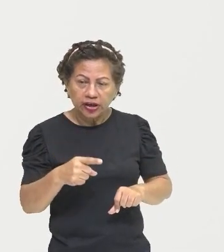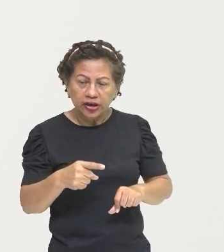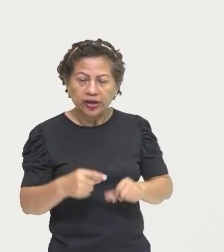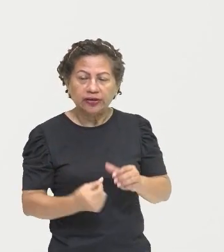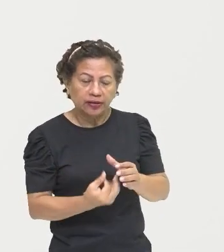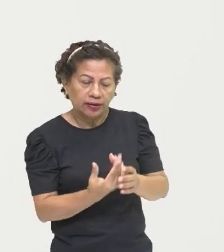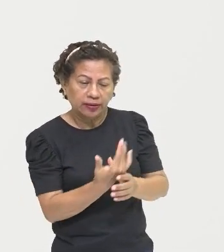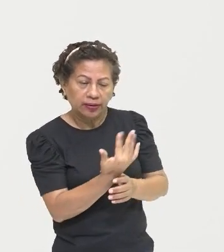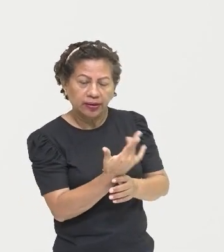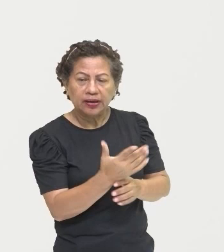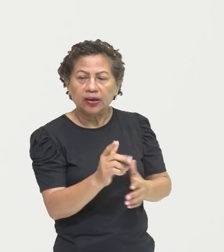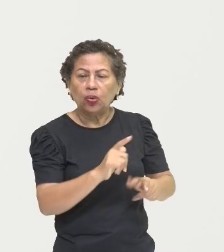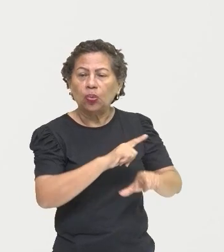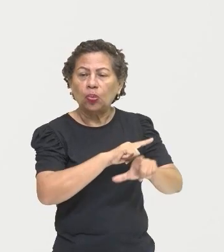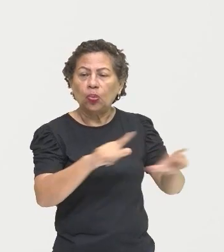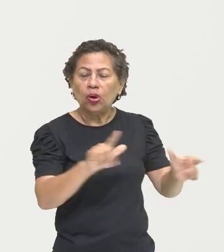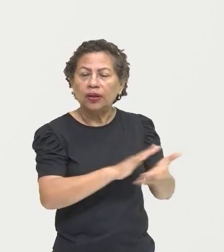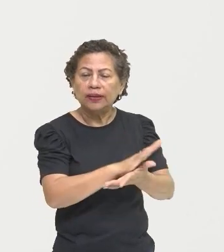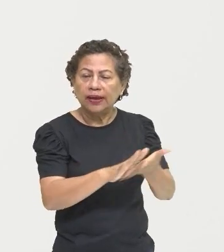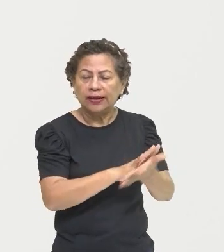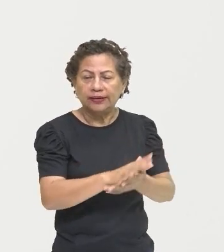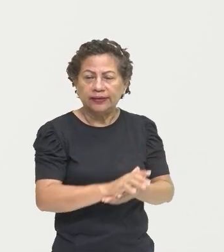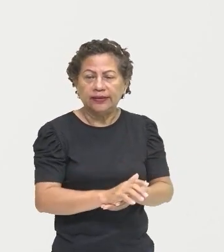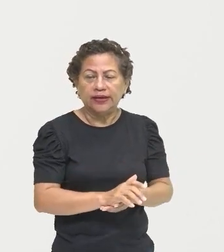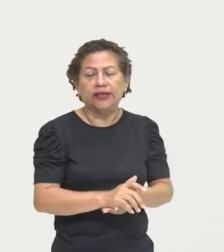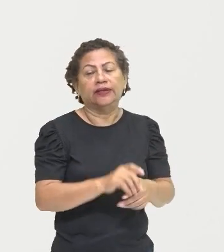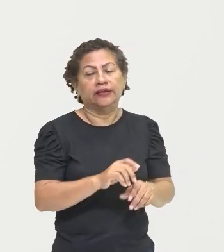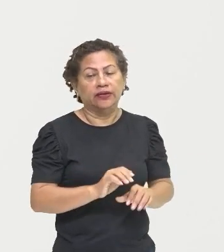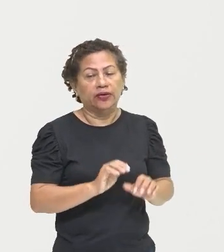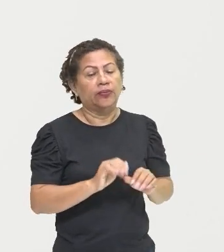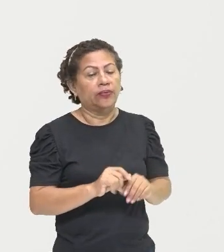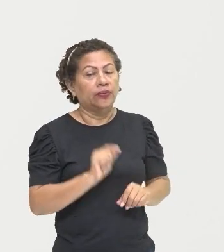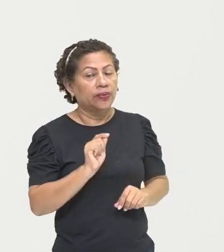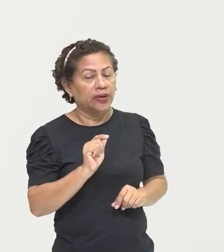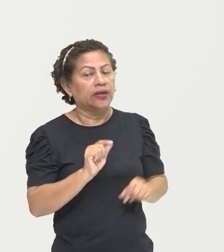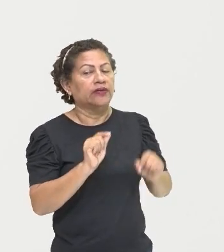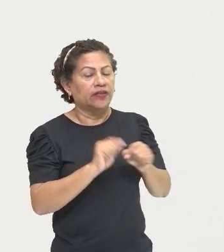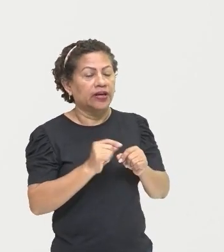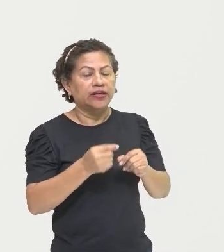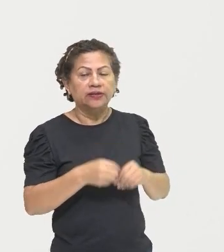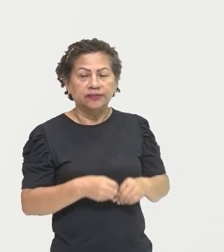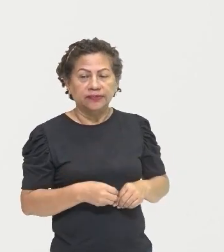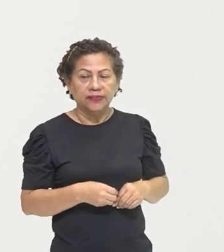trabalhadores rurais, entre o homem do campo. É importante observar, e eu quero que vocês